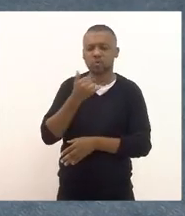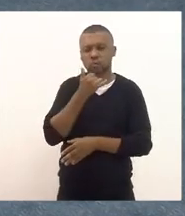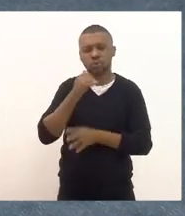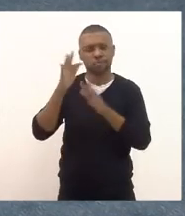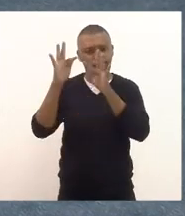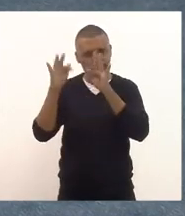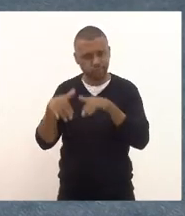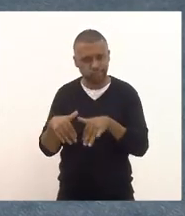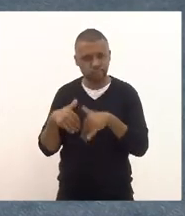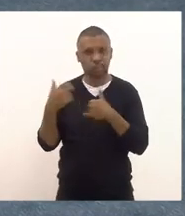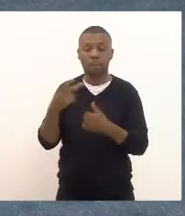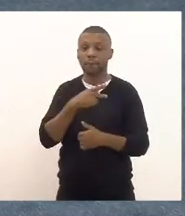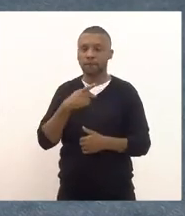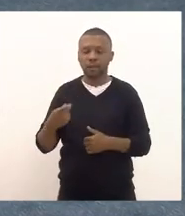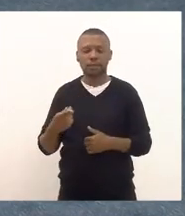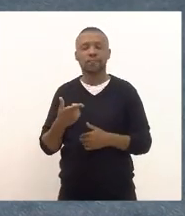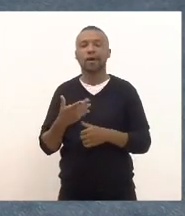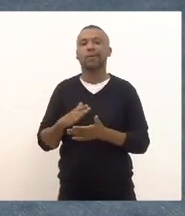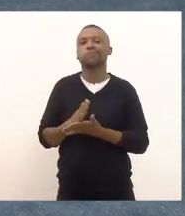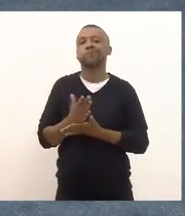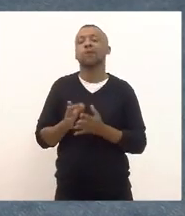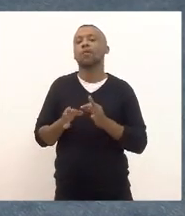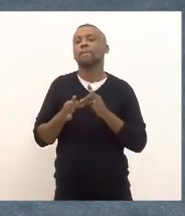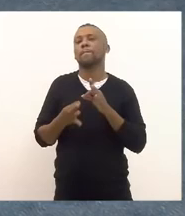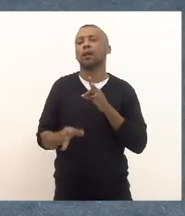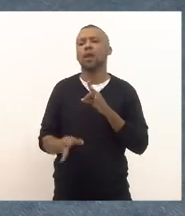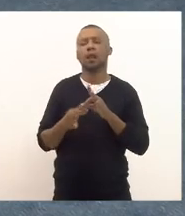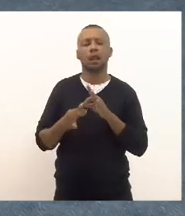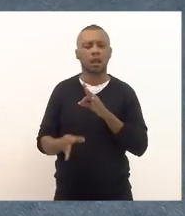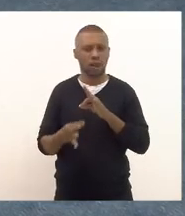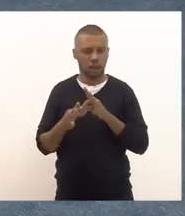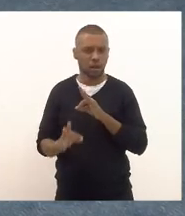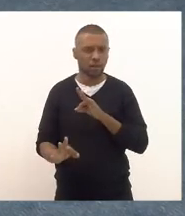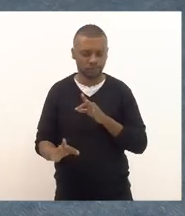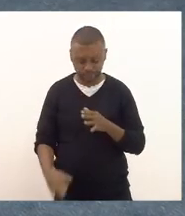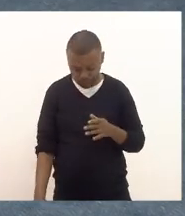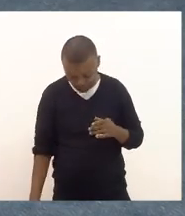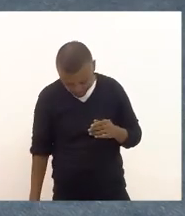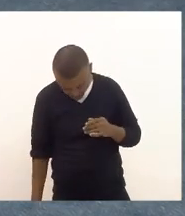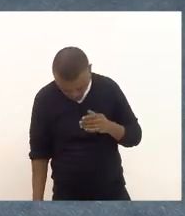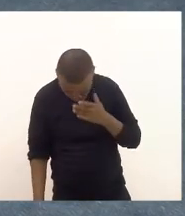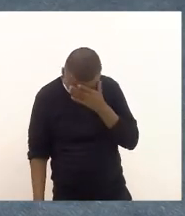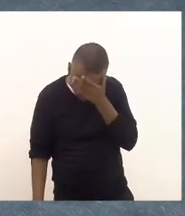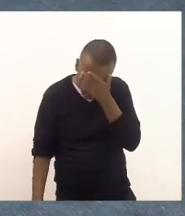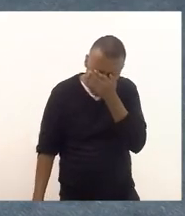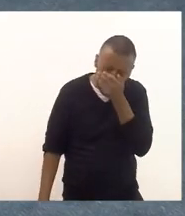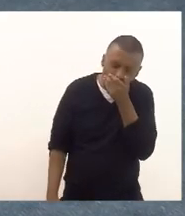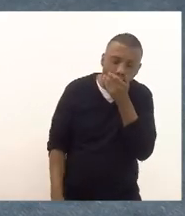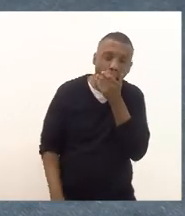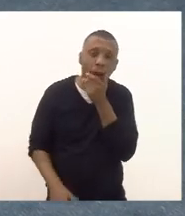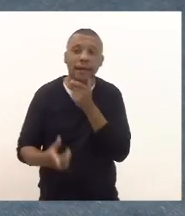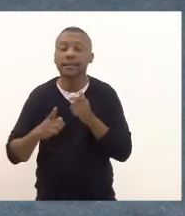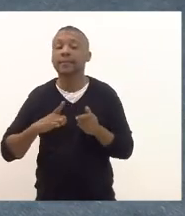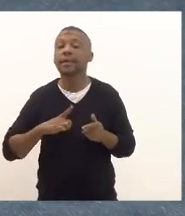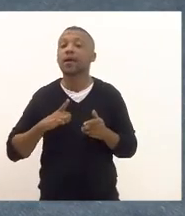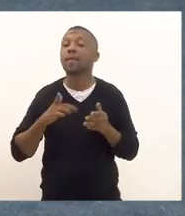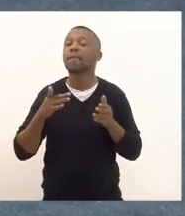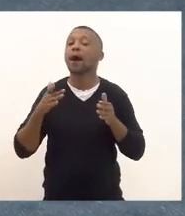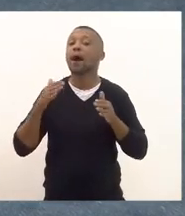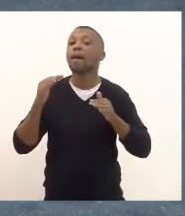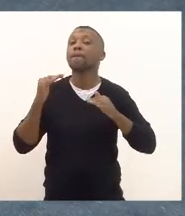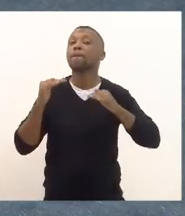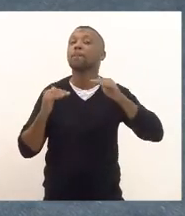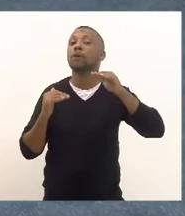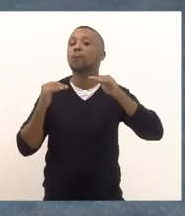encerro o presidente não ficar achando que eu tô interferindo a mais e há uma proporcionalidade